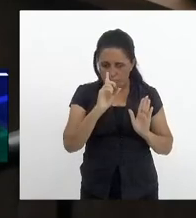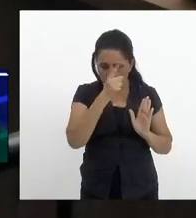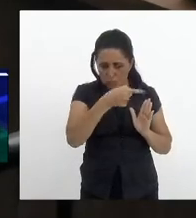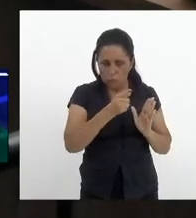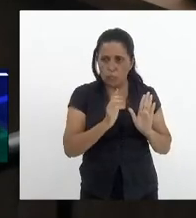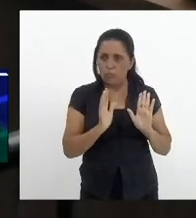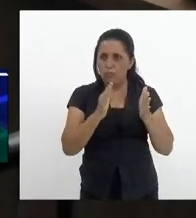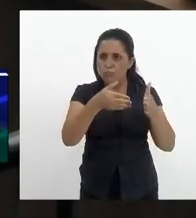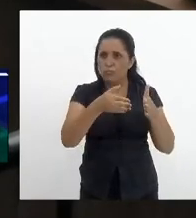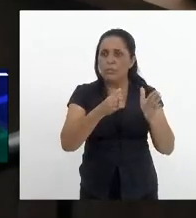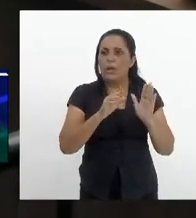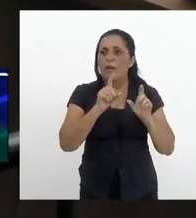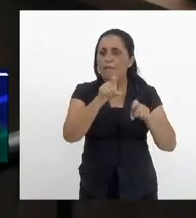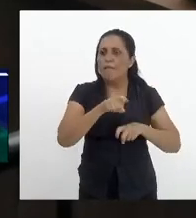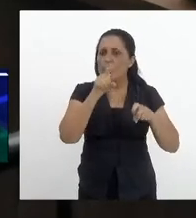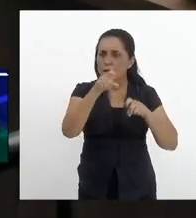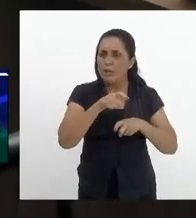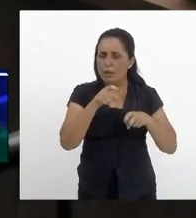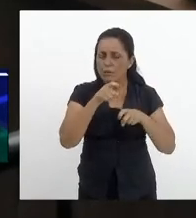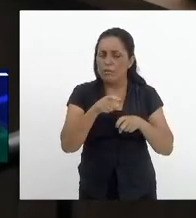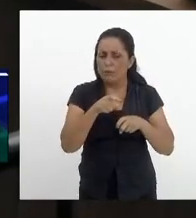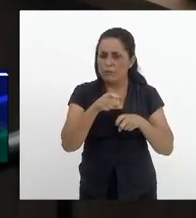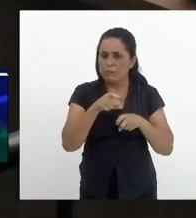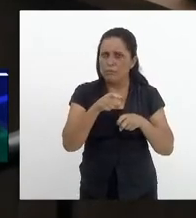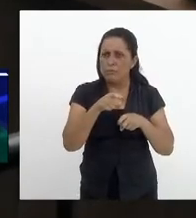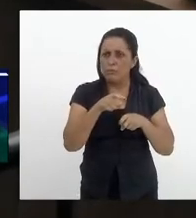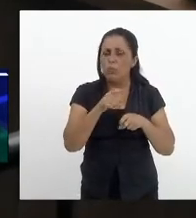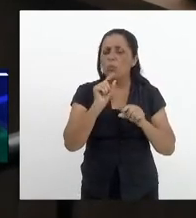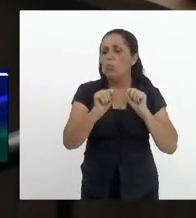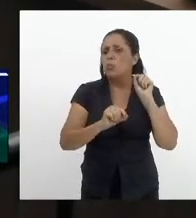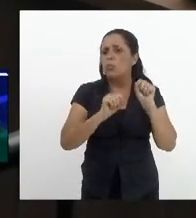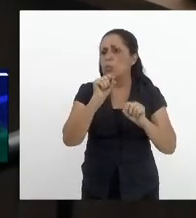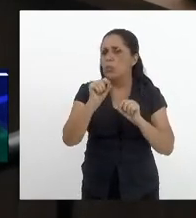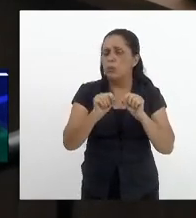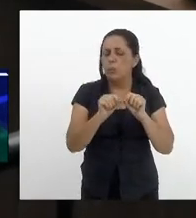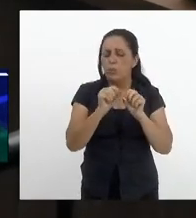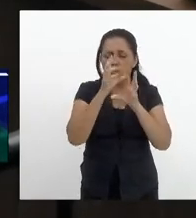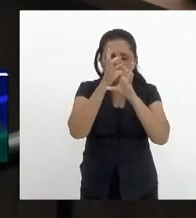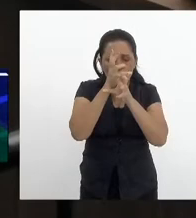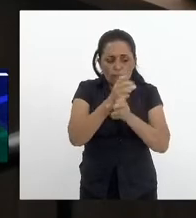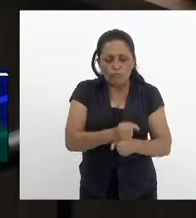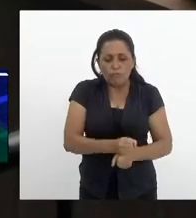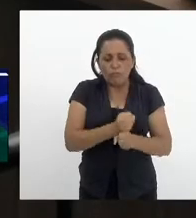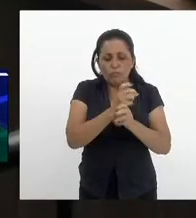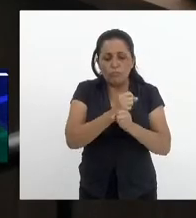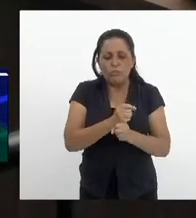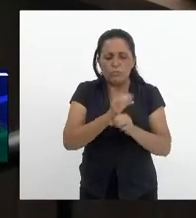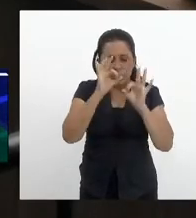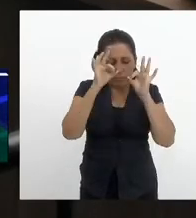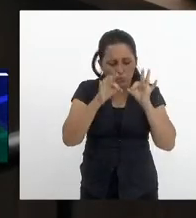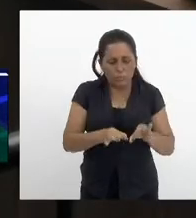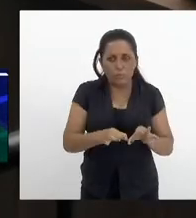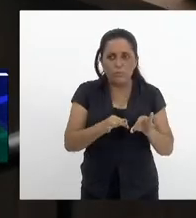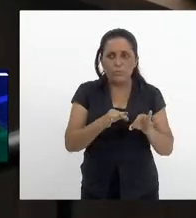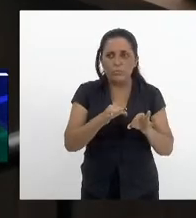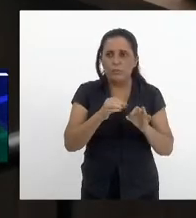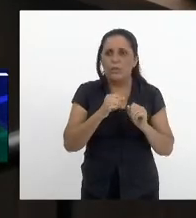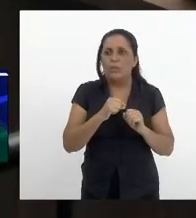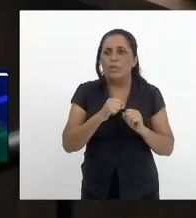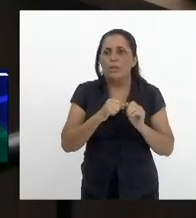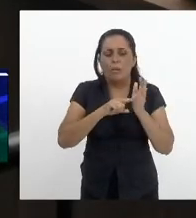fiscalizar de forma final se cumpriu ou não os requisitos, todo